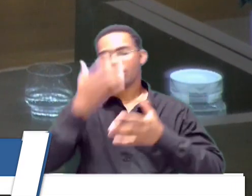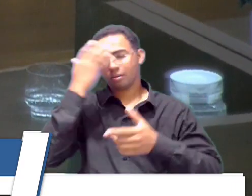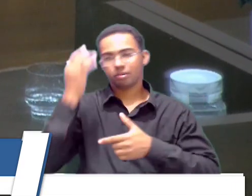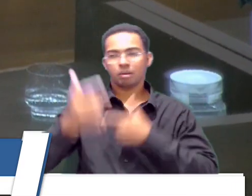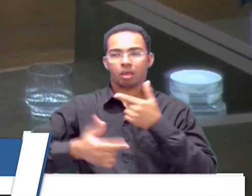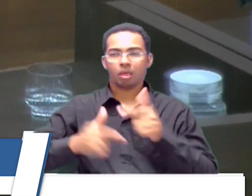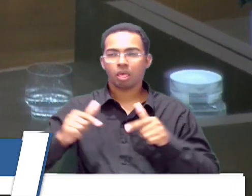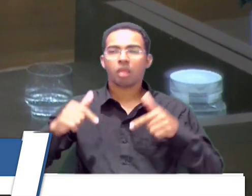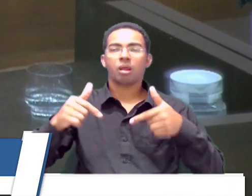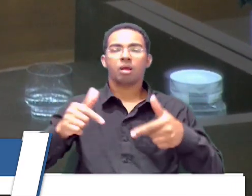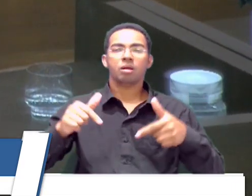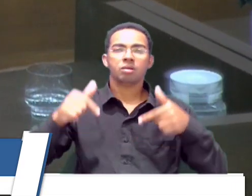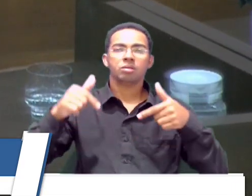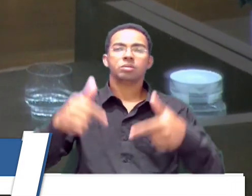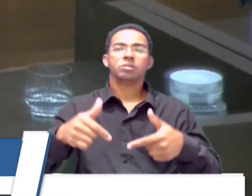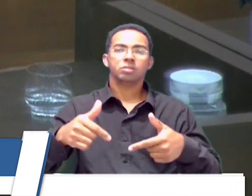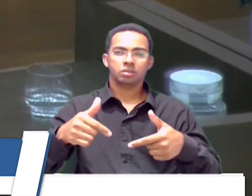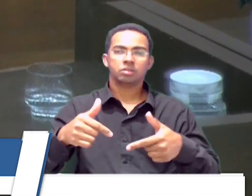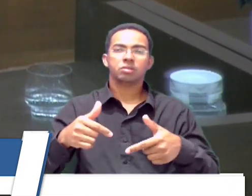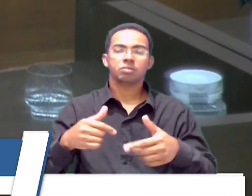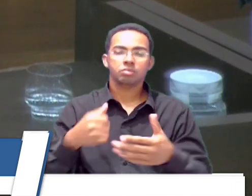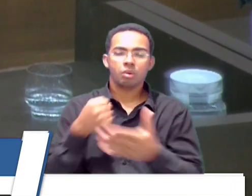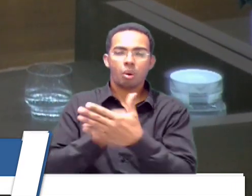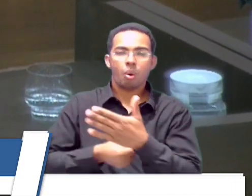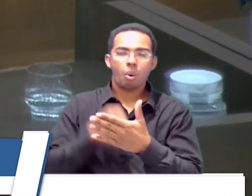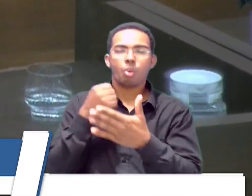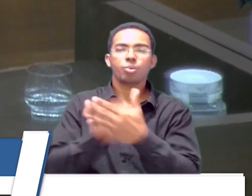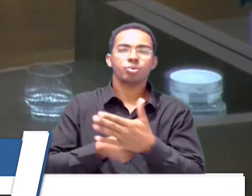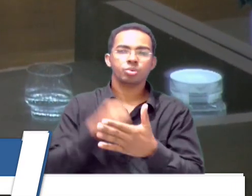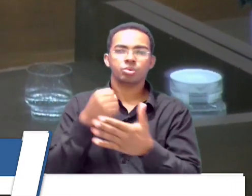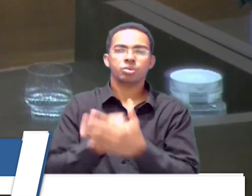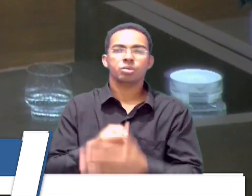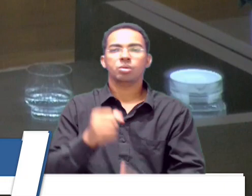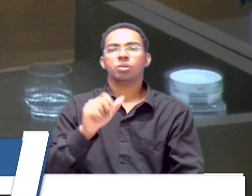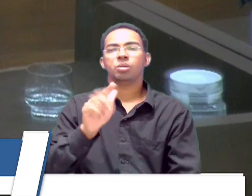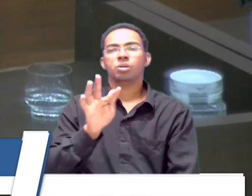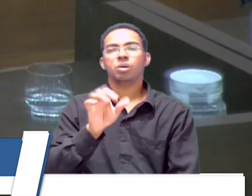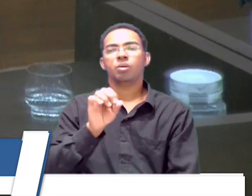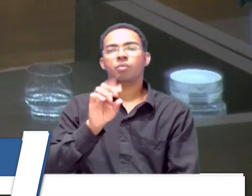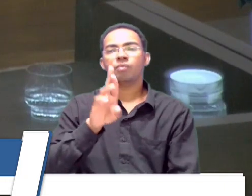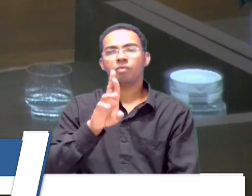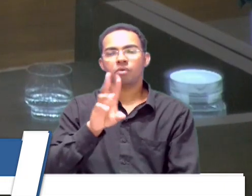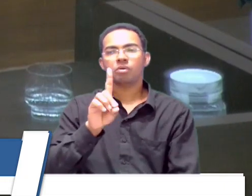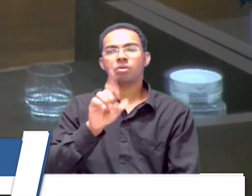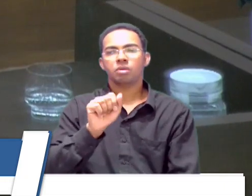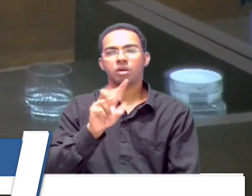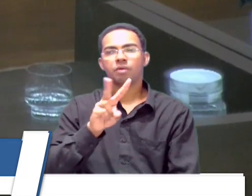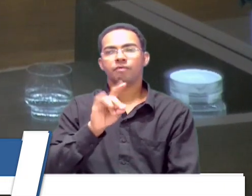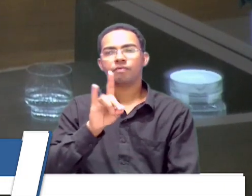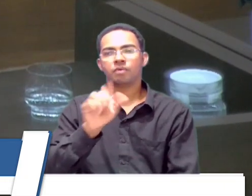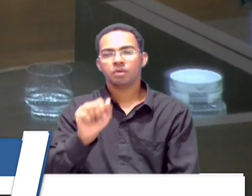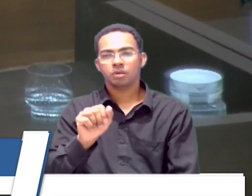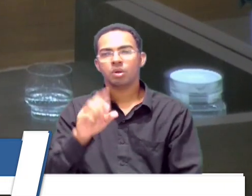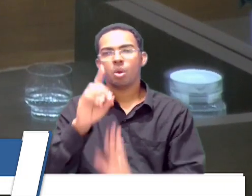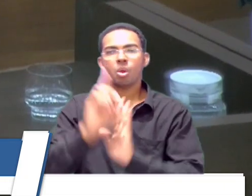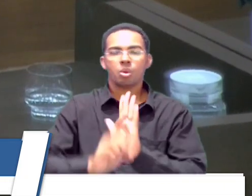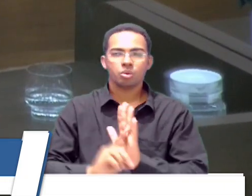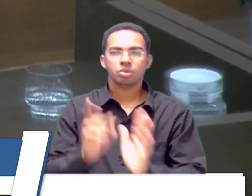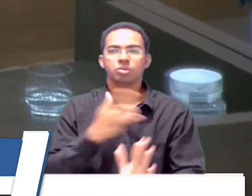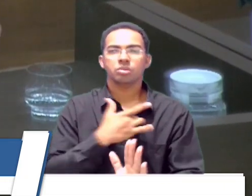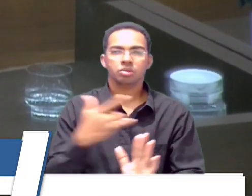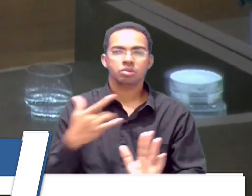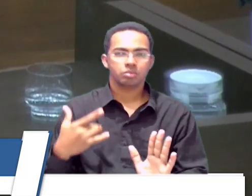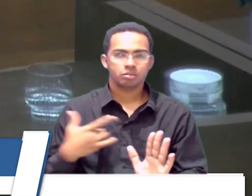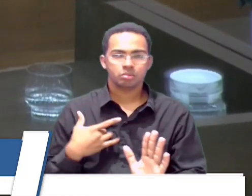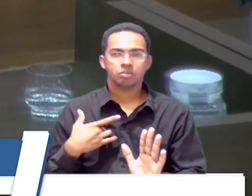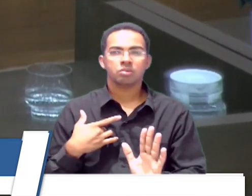que trabalhar, que milita pela Flor da Vida, que milita pelo direito à saúde, e